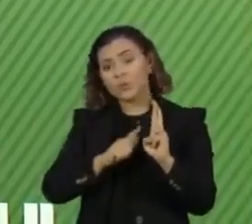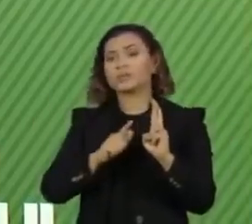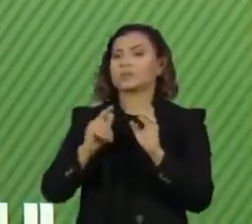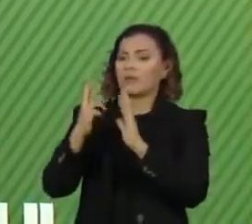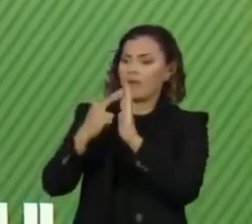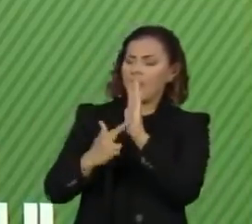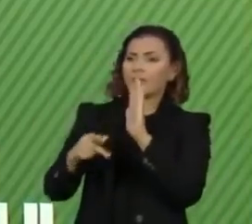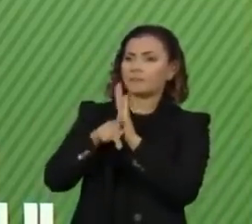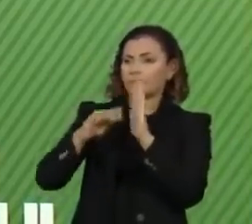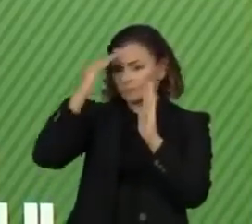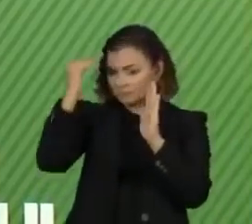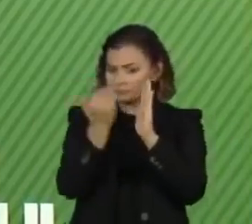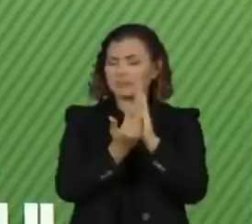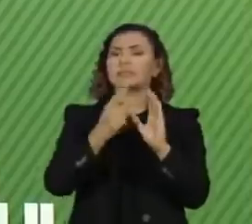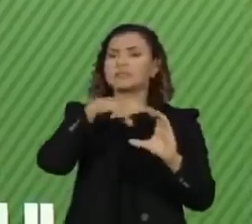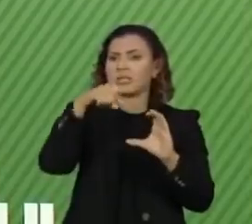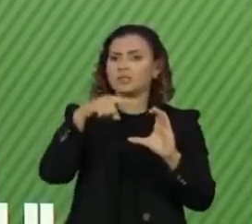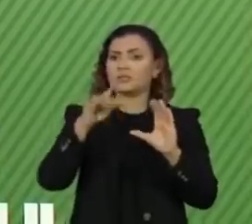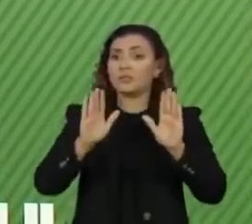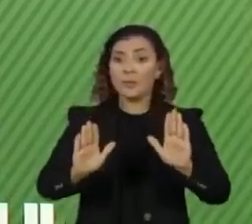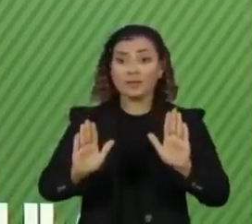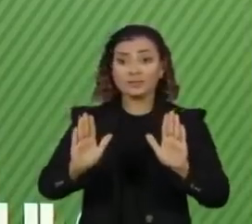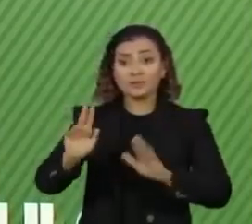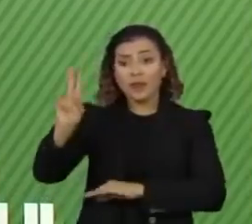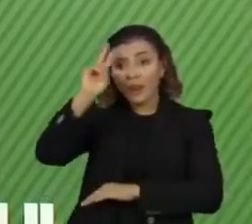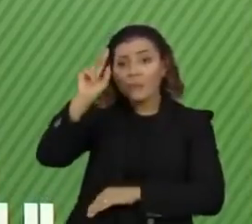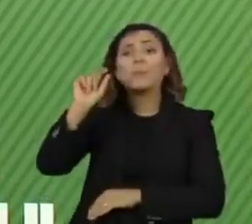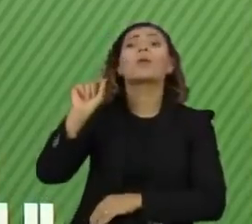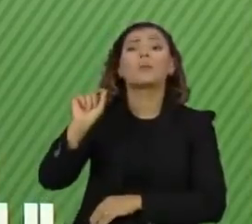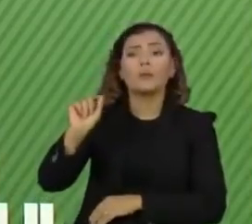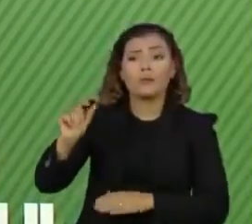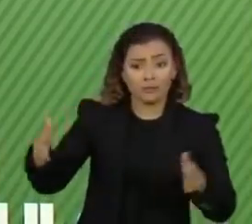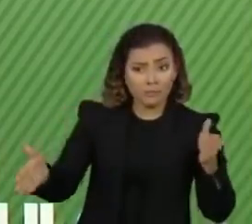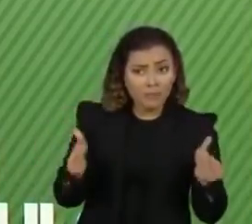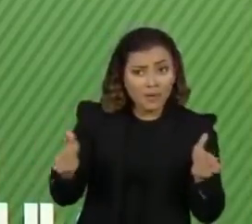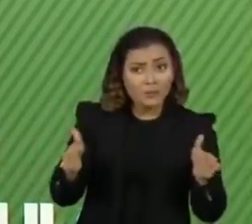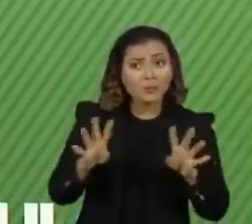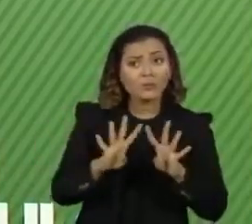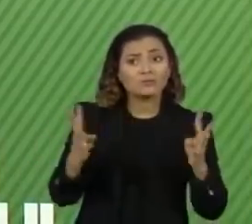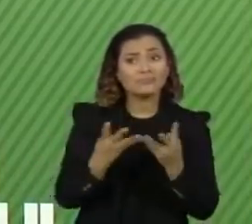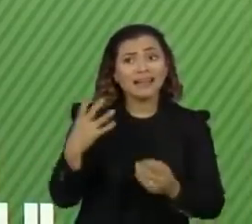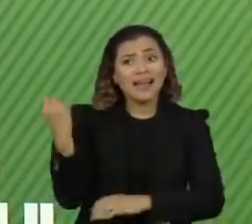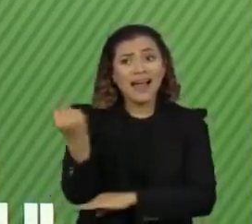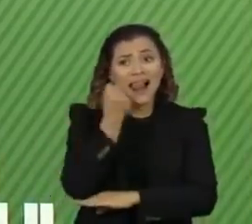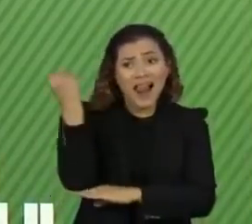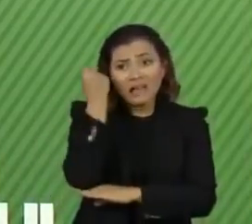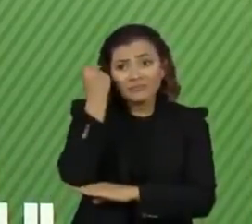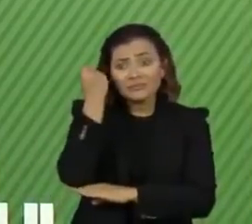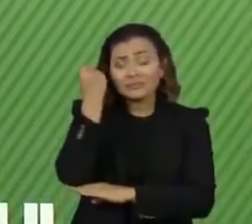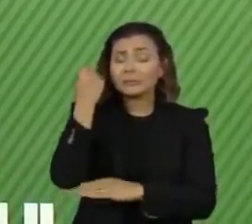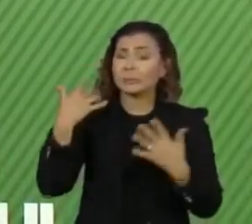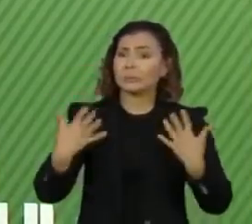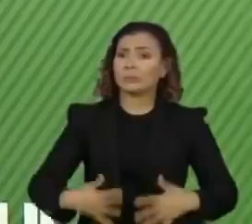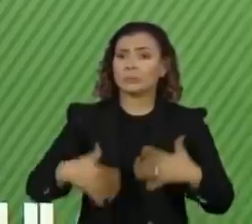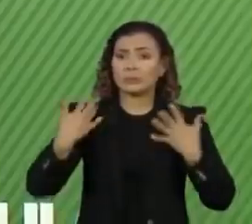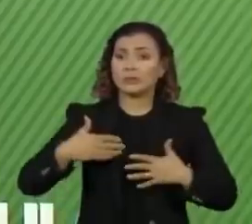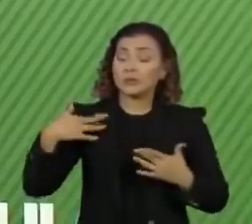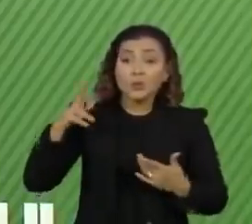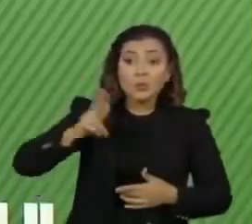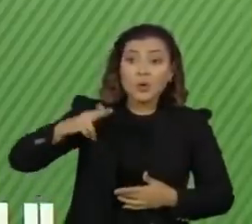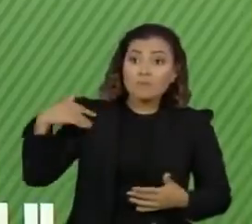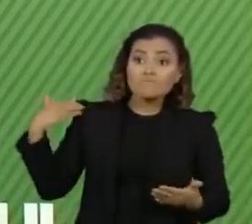científicos, sim. Mas lembrar que nós estamos diante de uma pandemia, de um drama jamais visto,